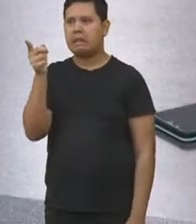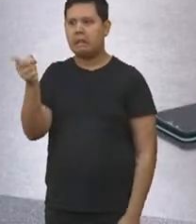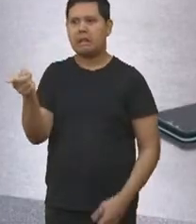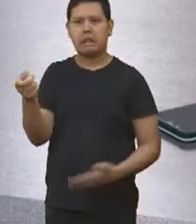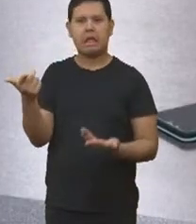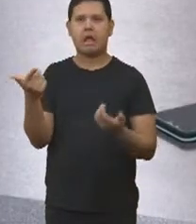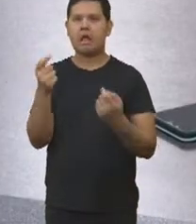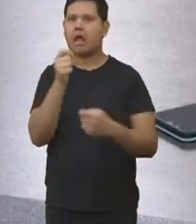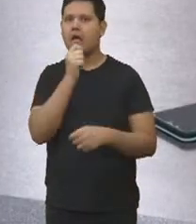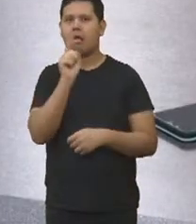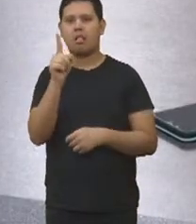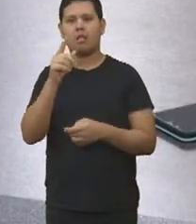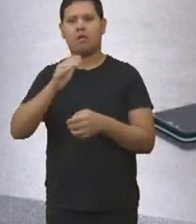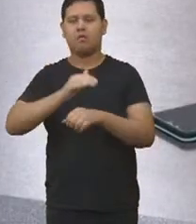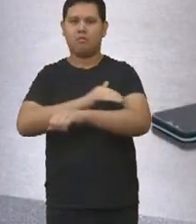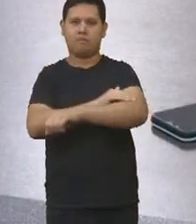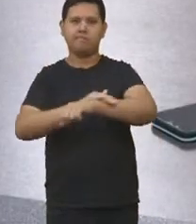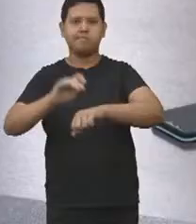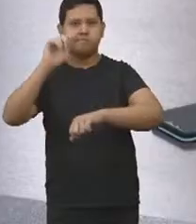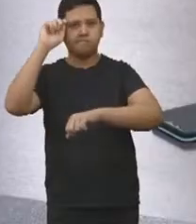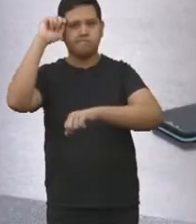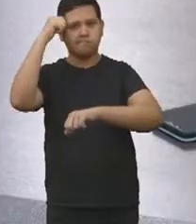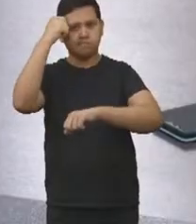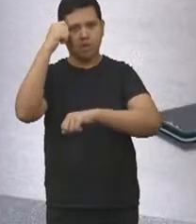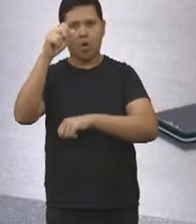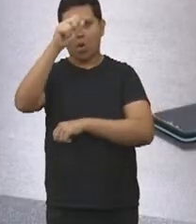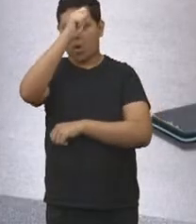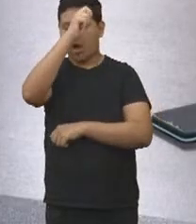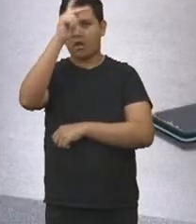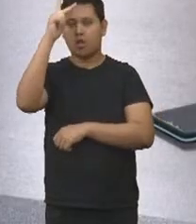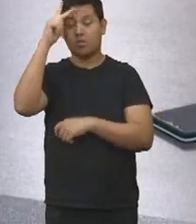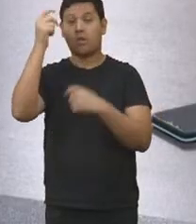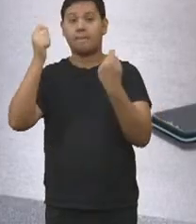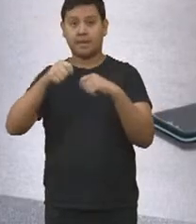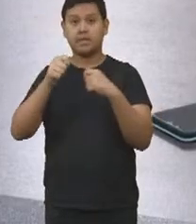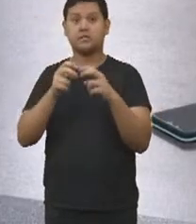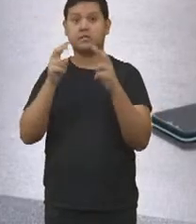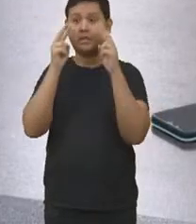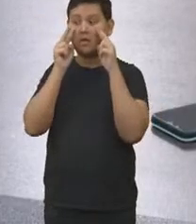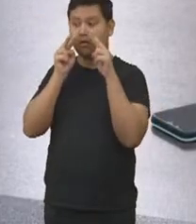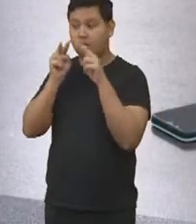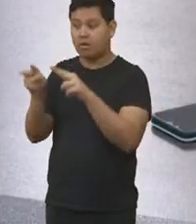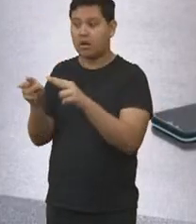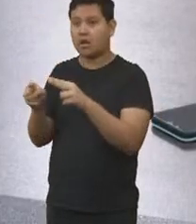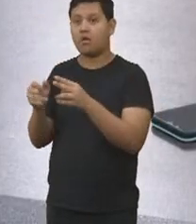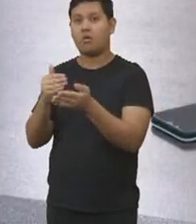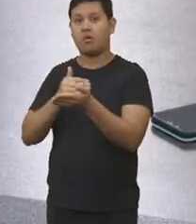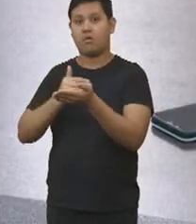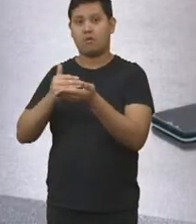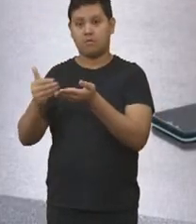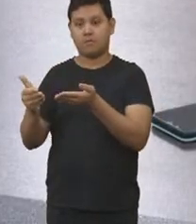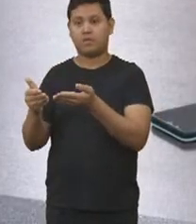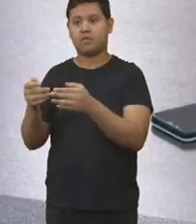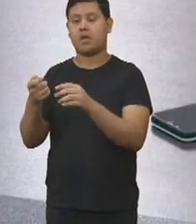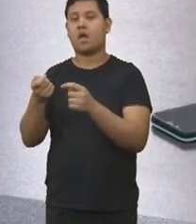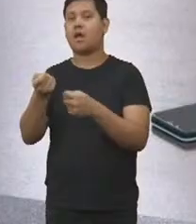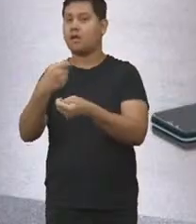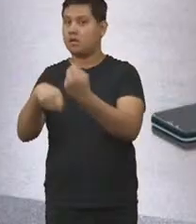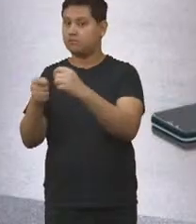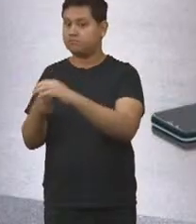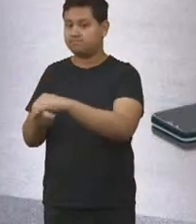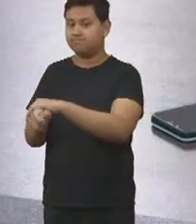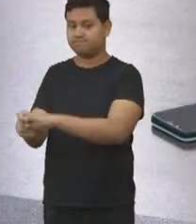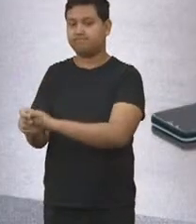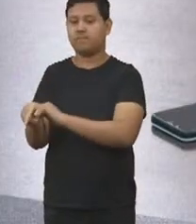o prefeito Celso Florencio olha com mais carinho para o bairro e investe no postinho do Parque Minha Lua, porque lá é um